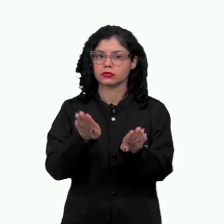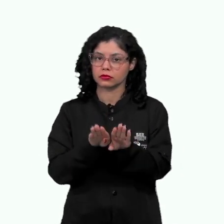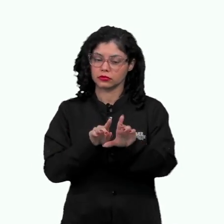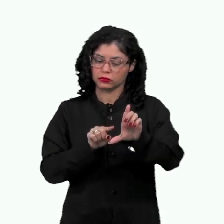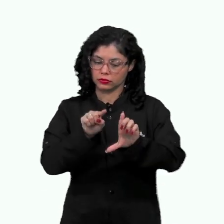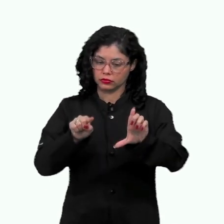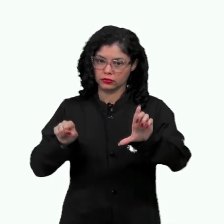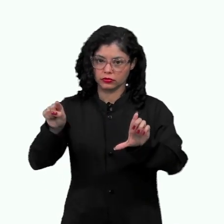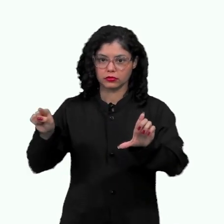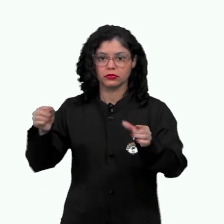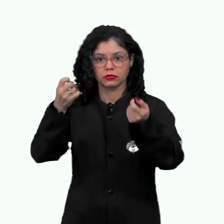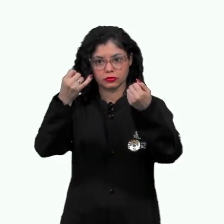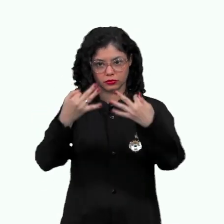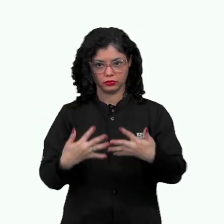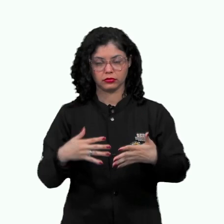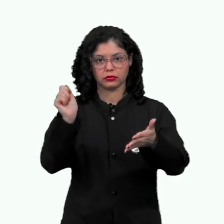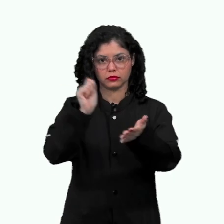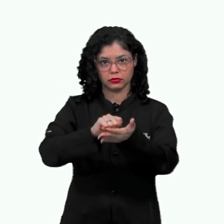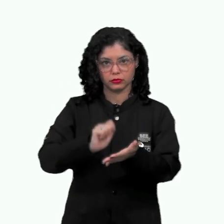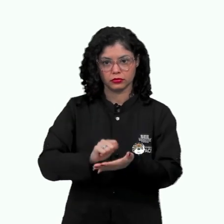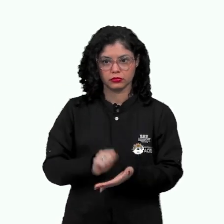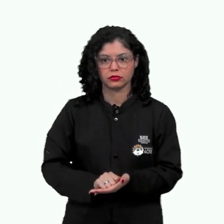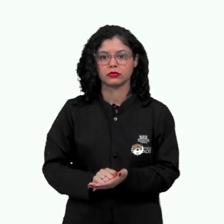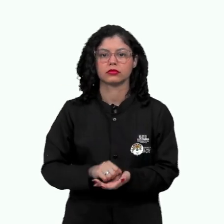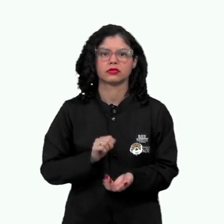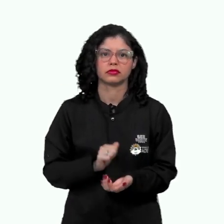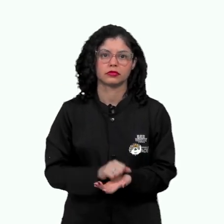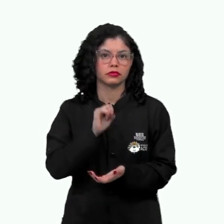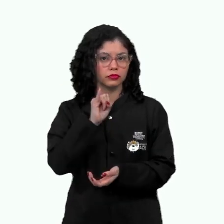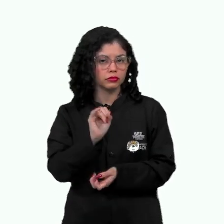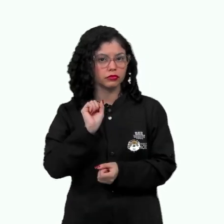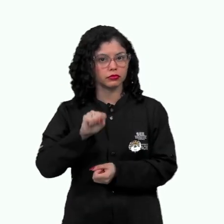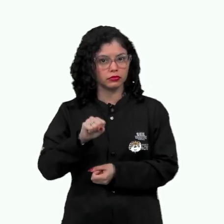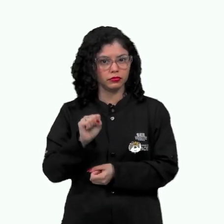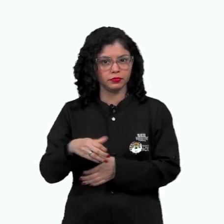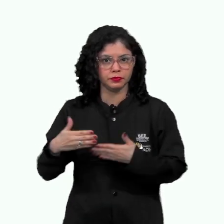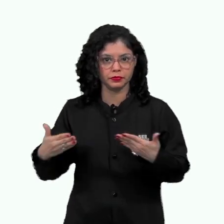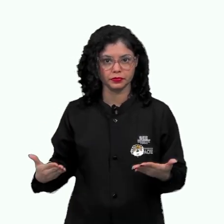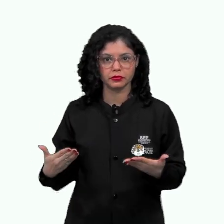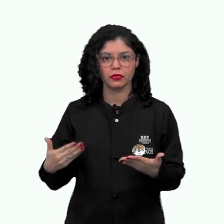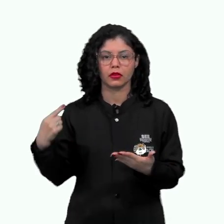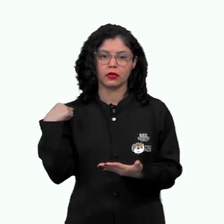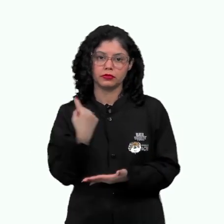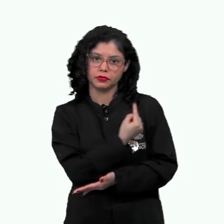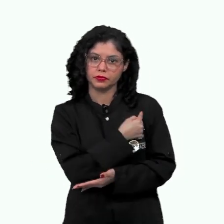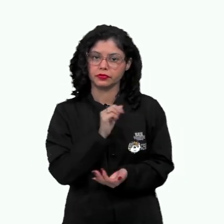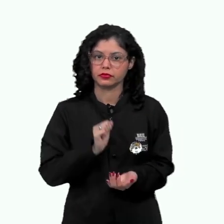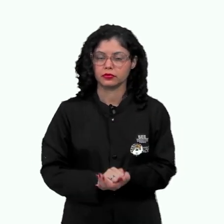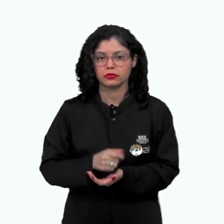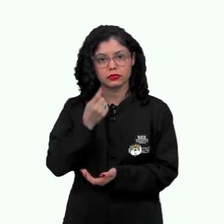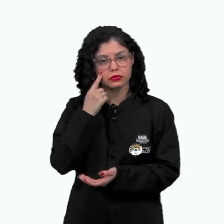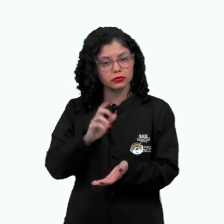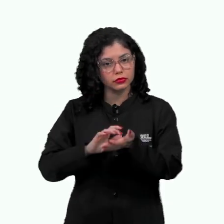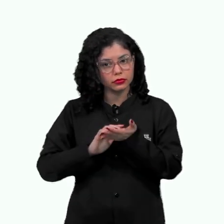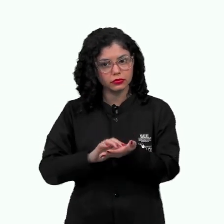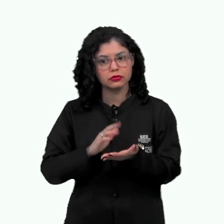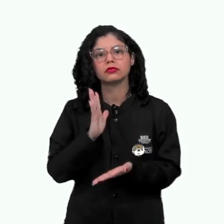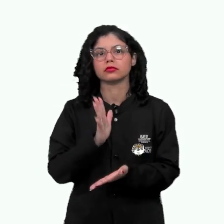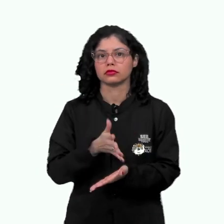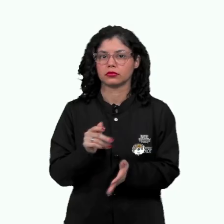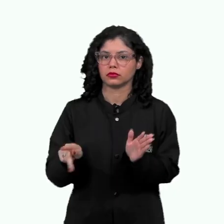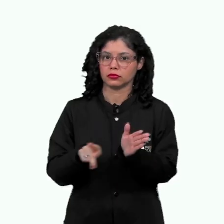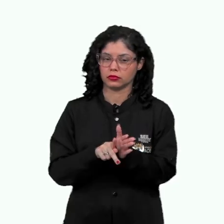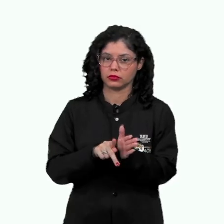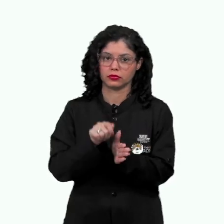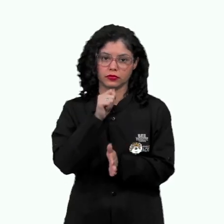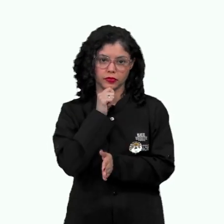além do que foi escrito. Então, se nós fôssemos observar esse texto digital, aqui nós